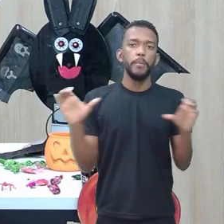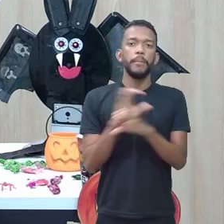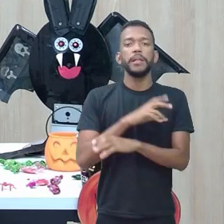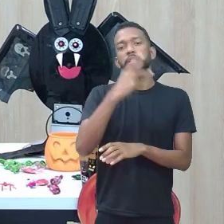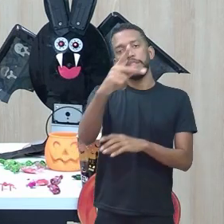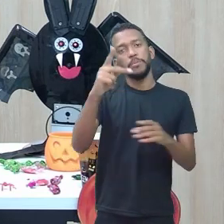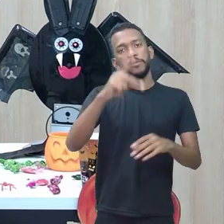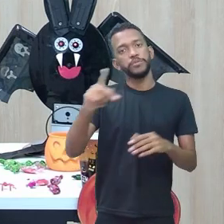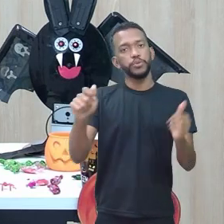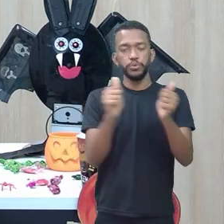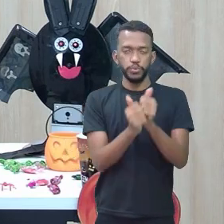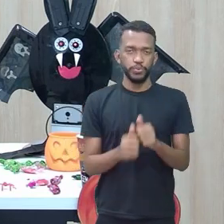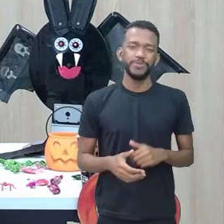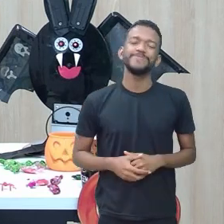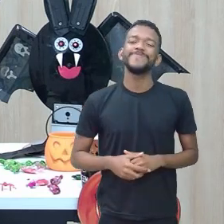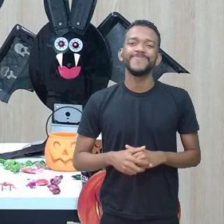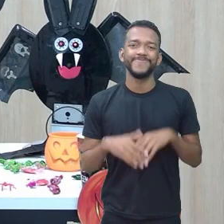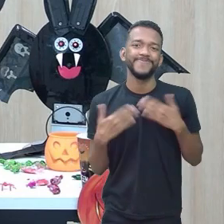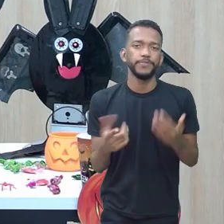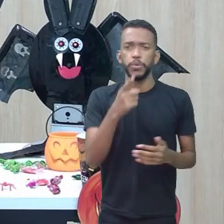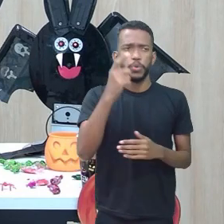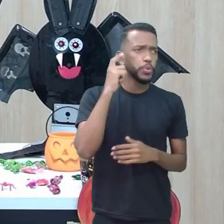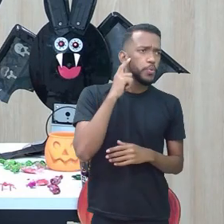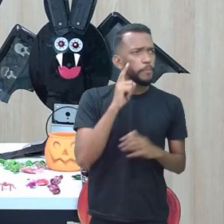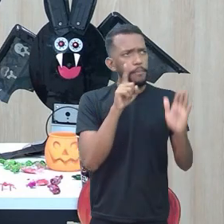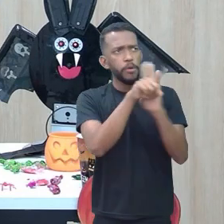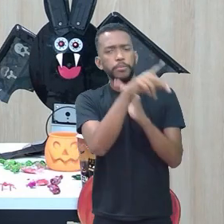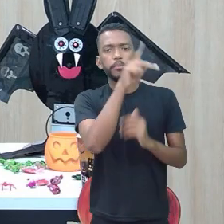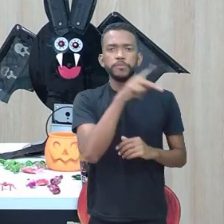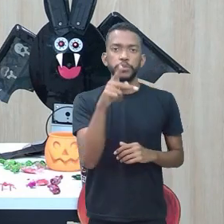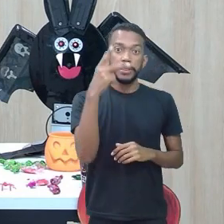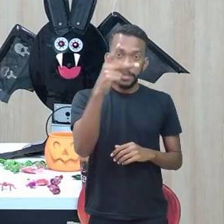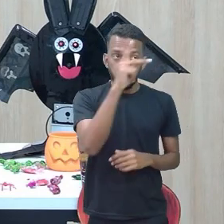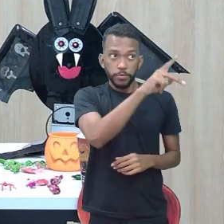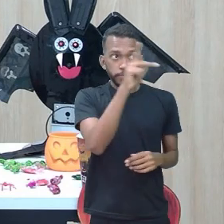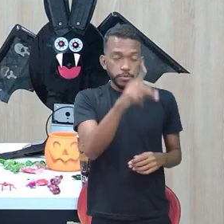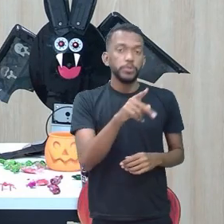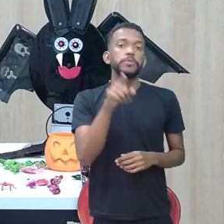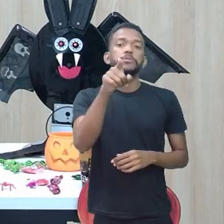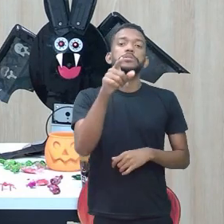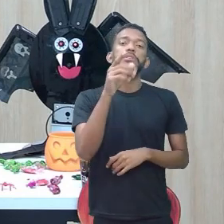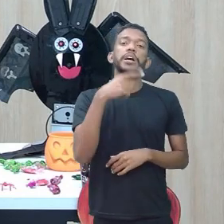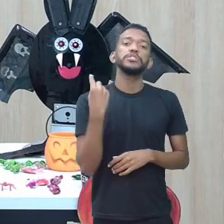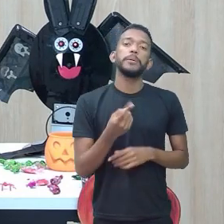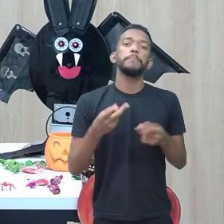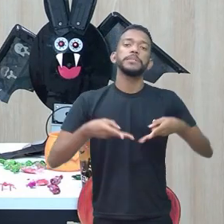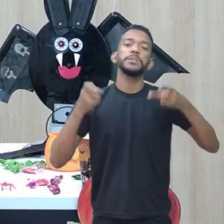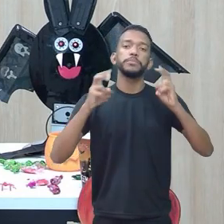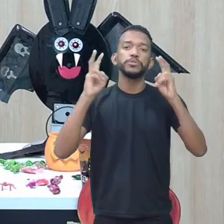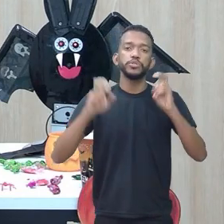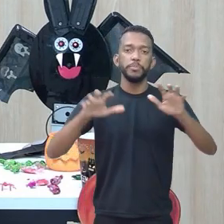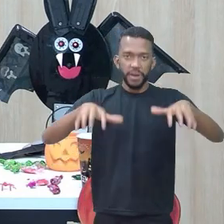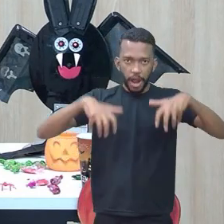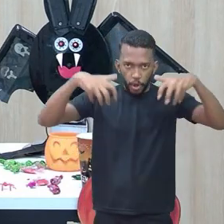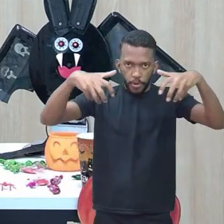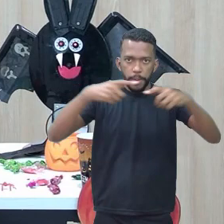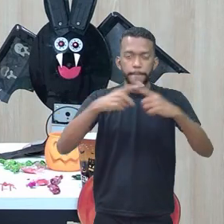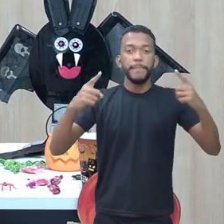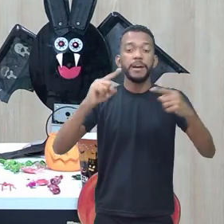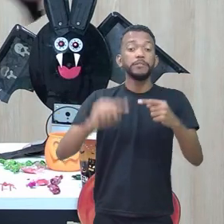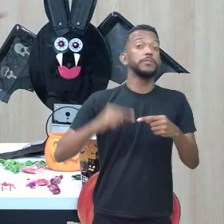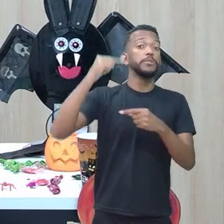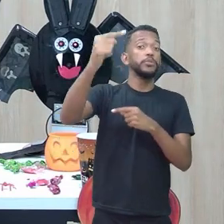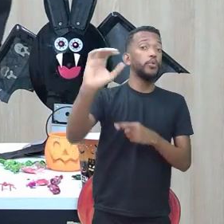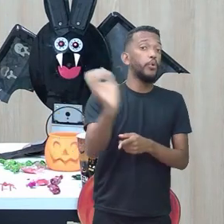seu professor. Então, tire dúvidas com o professor, né? Percebemos que estamos agora vendo sobre Halloween, só que Halloween somente em